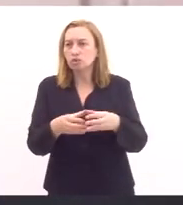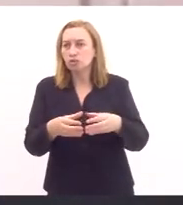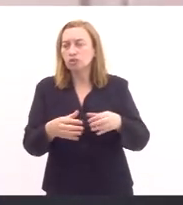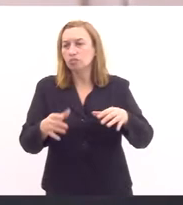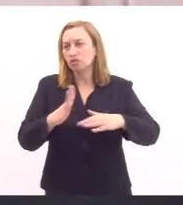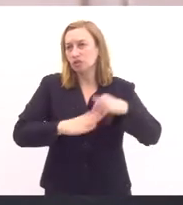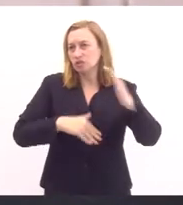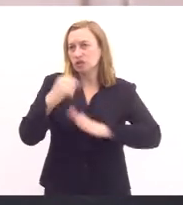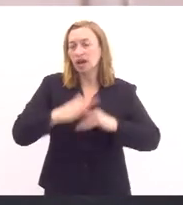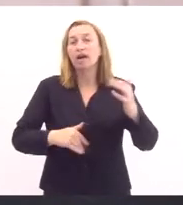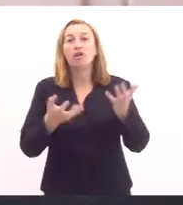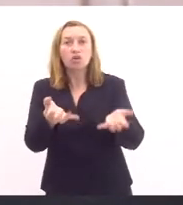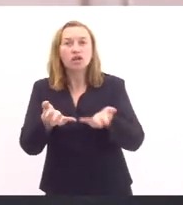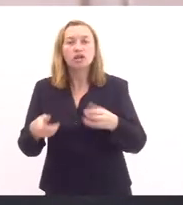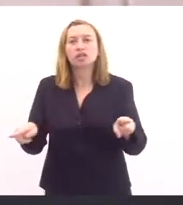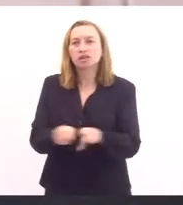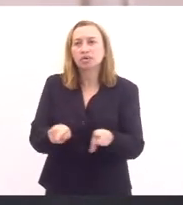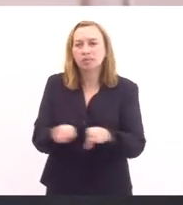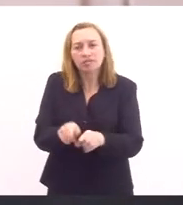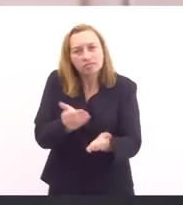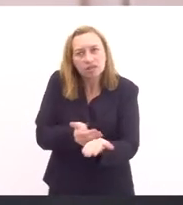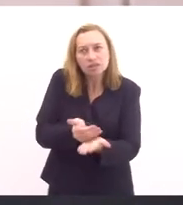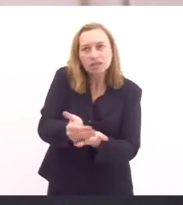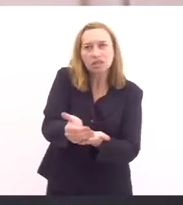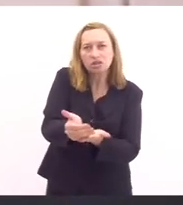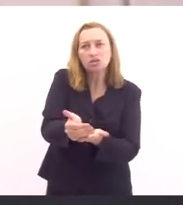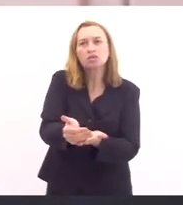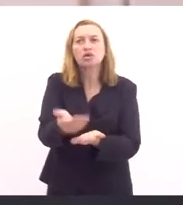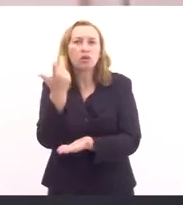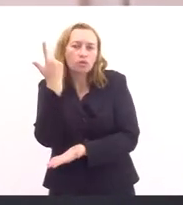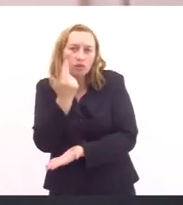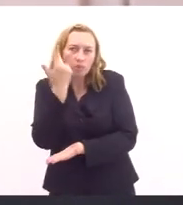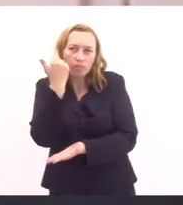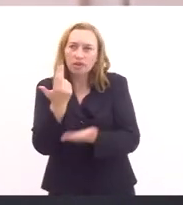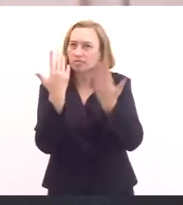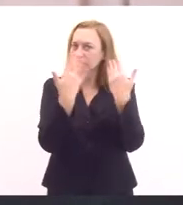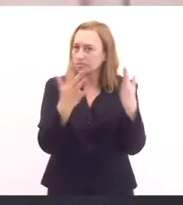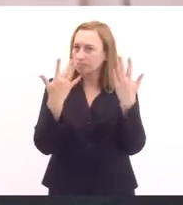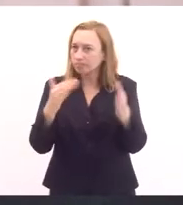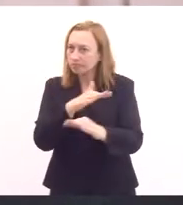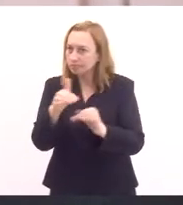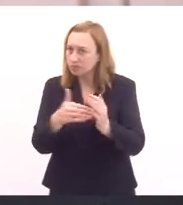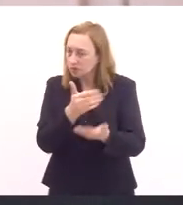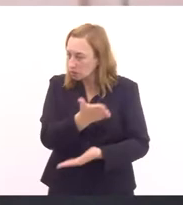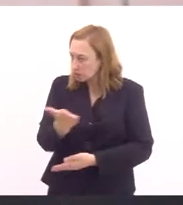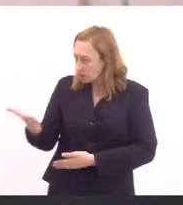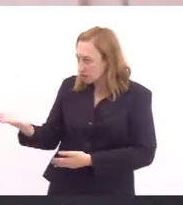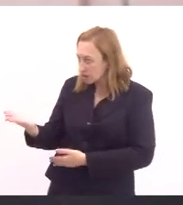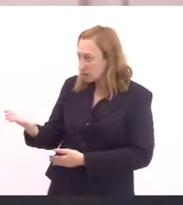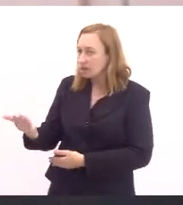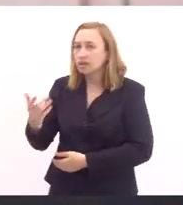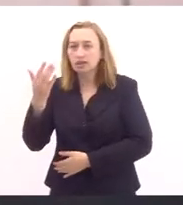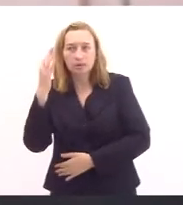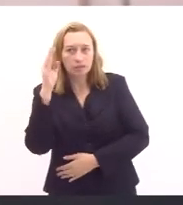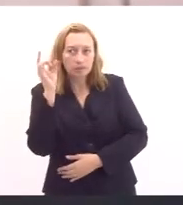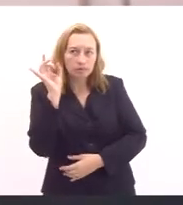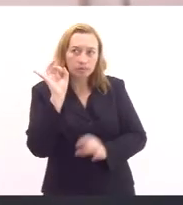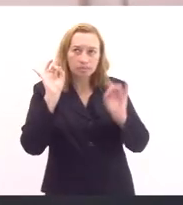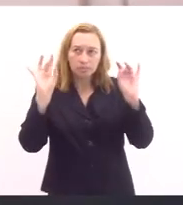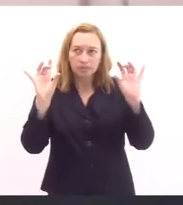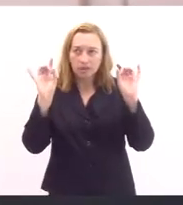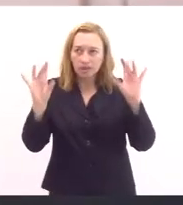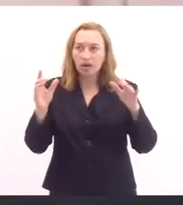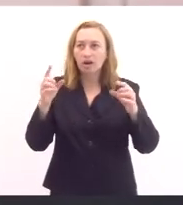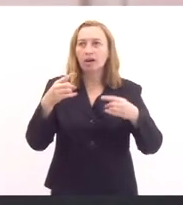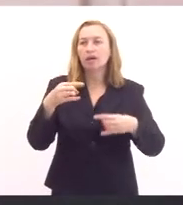também nessa abertura naturalmente saldador da sua identidade especialmente saudar a